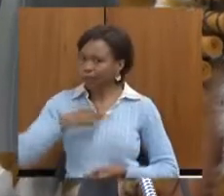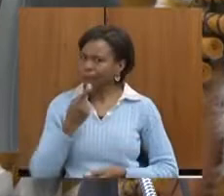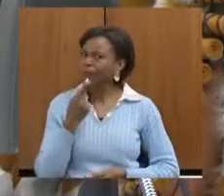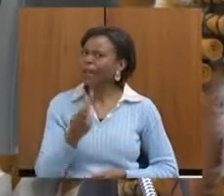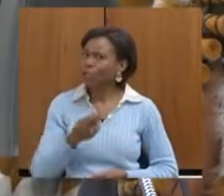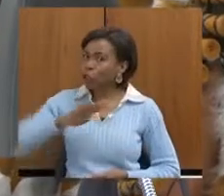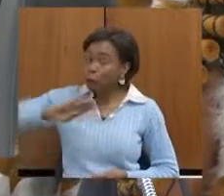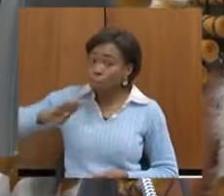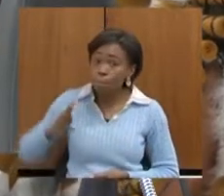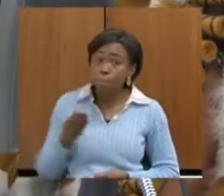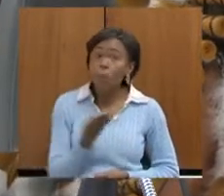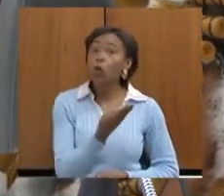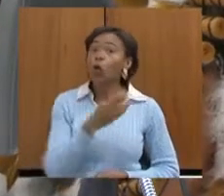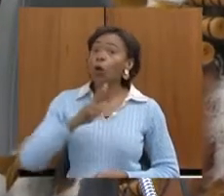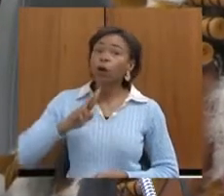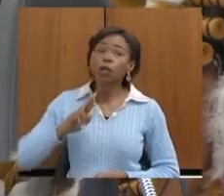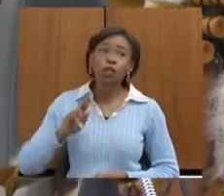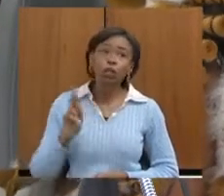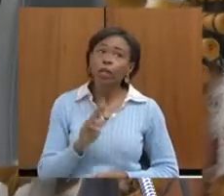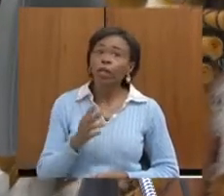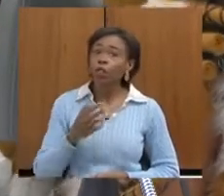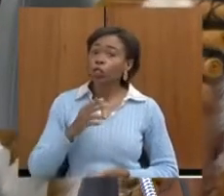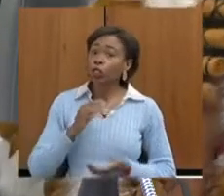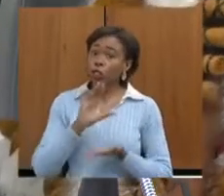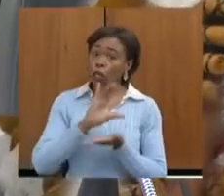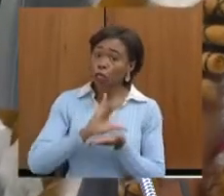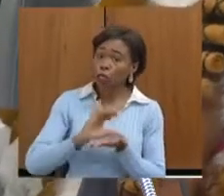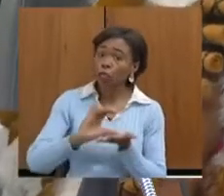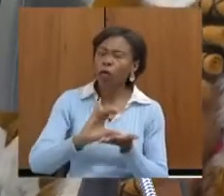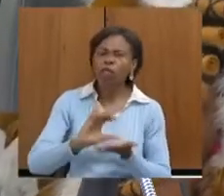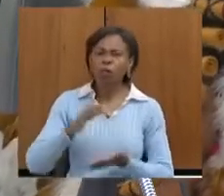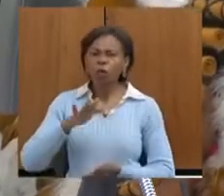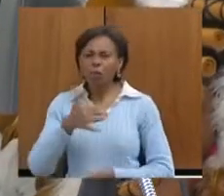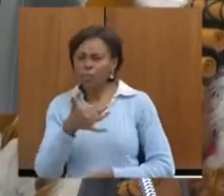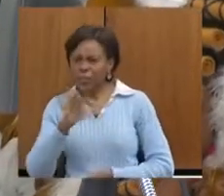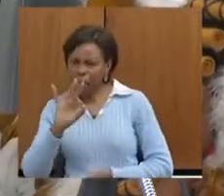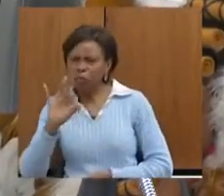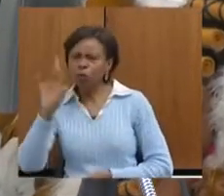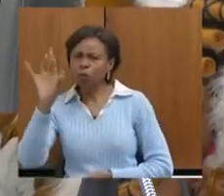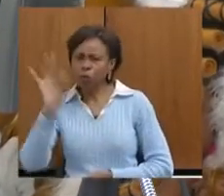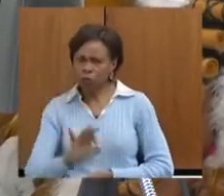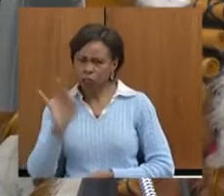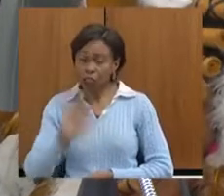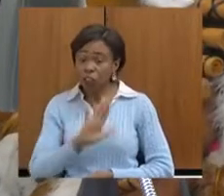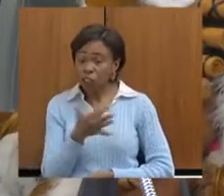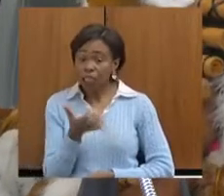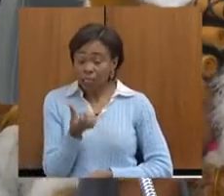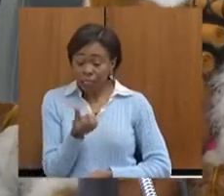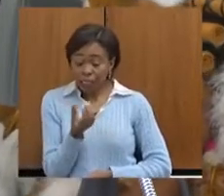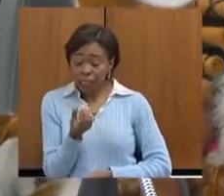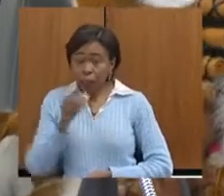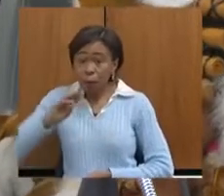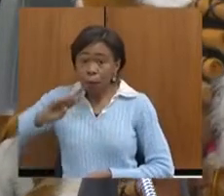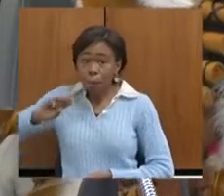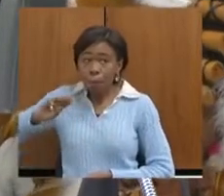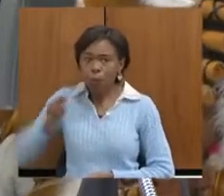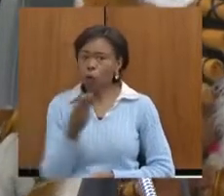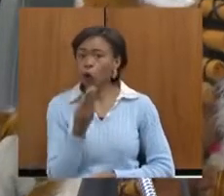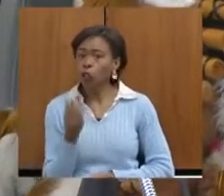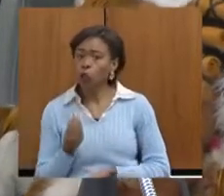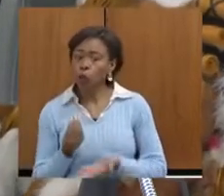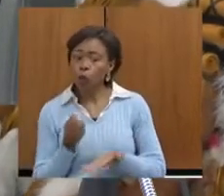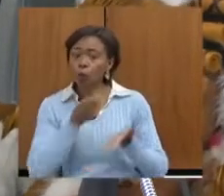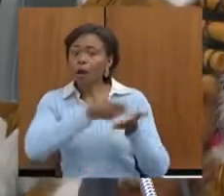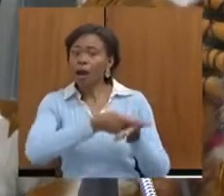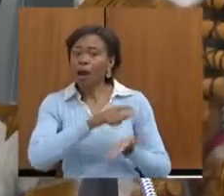de bilhões denização no mínimo 10 porcento aí já saíram 600 milhões para os advogados não é não sei quanto que tá